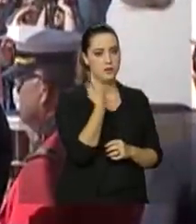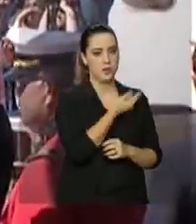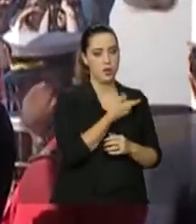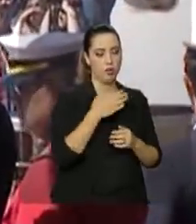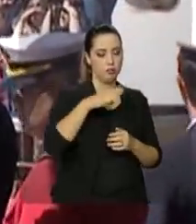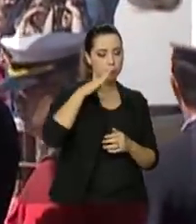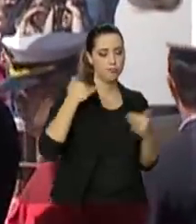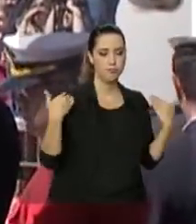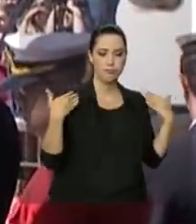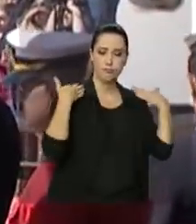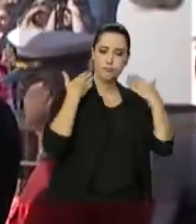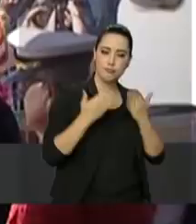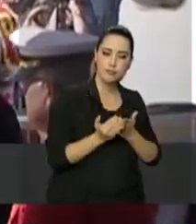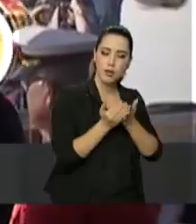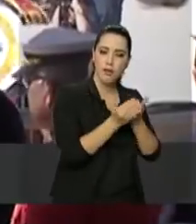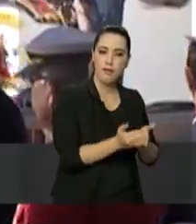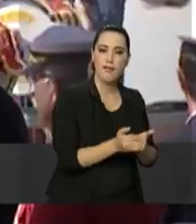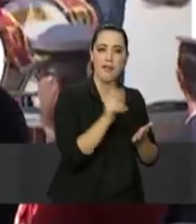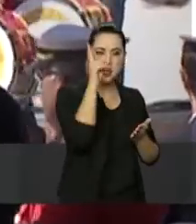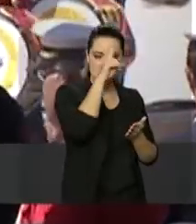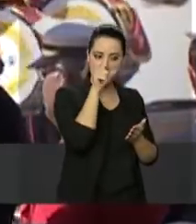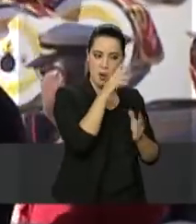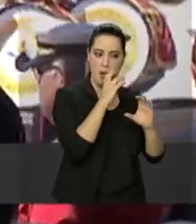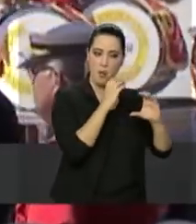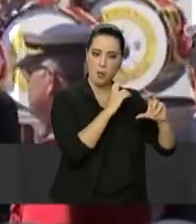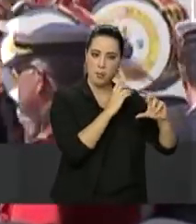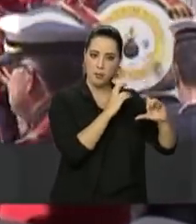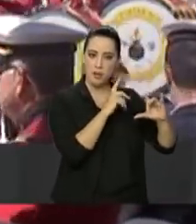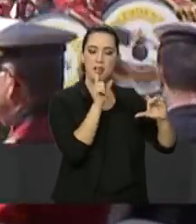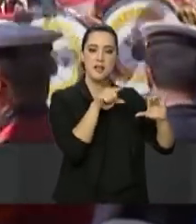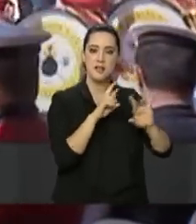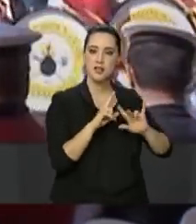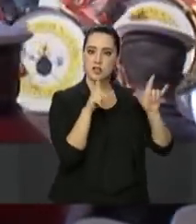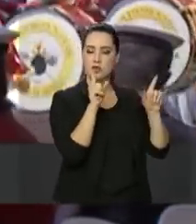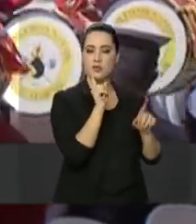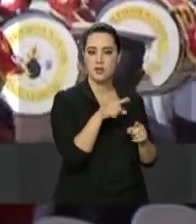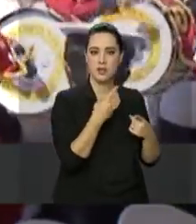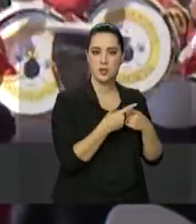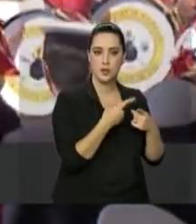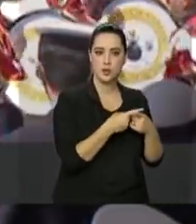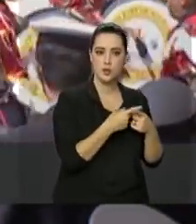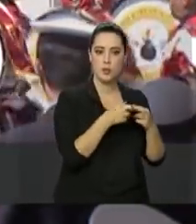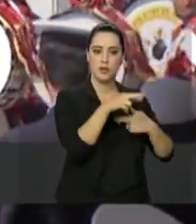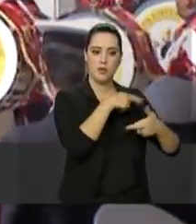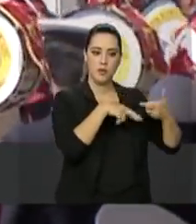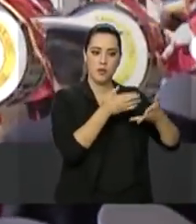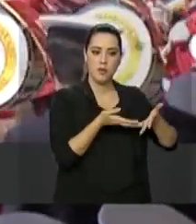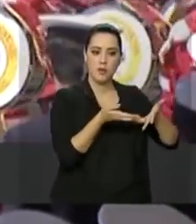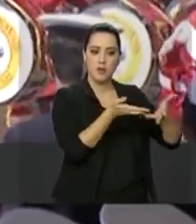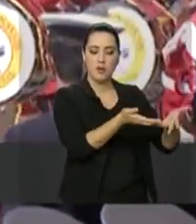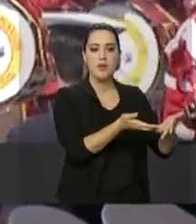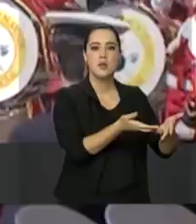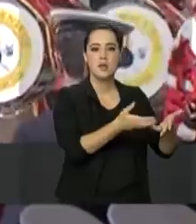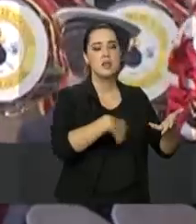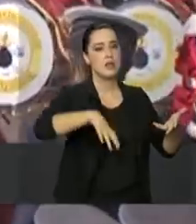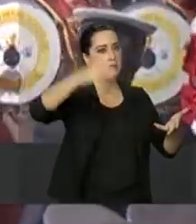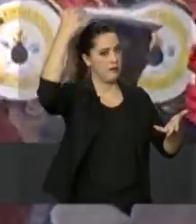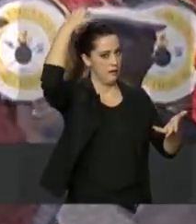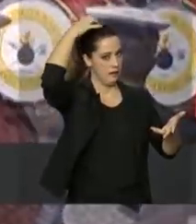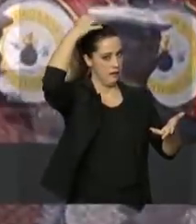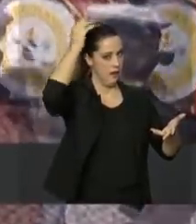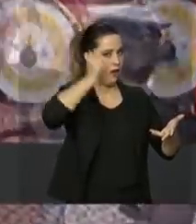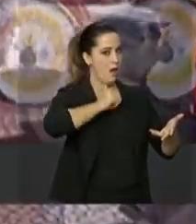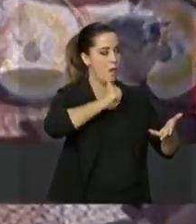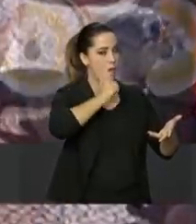marinha, né? Uma história bem diferenciada. A gaita de fole, ela foi presenteada pela Rainha Elizabeth a um navio